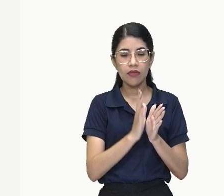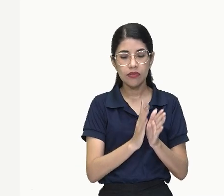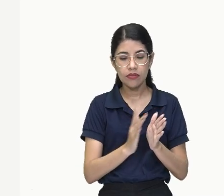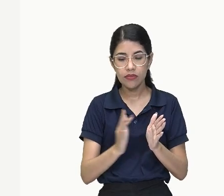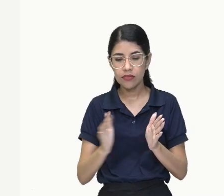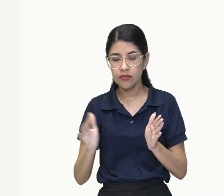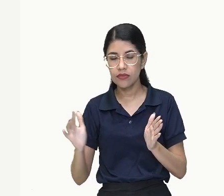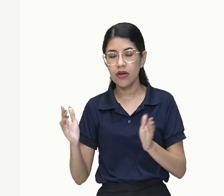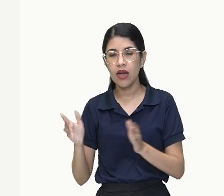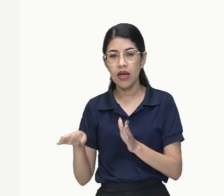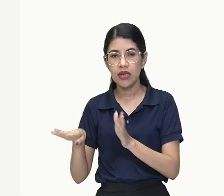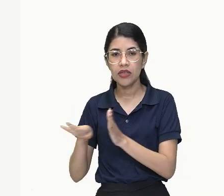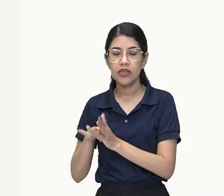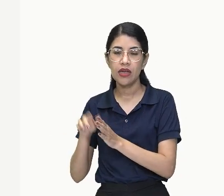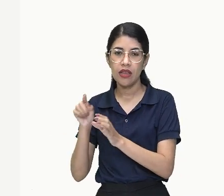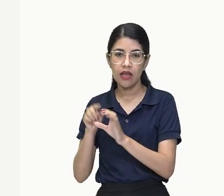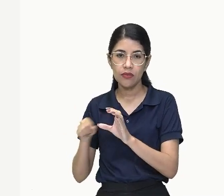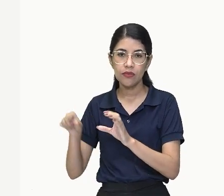cilindro.